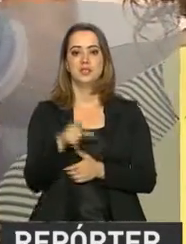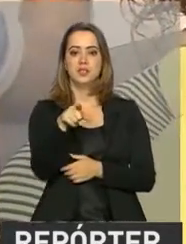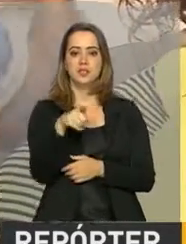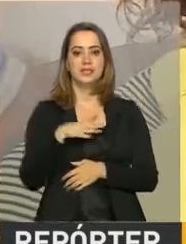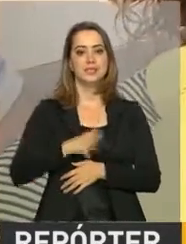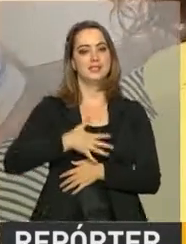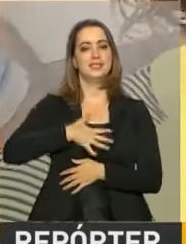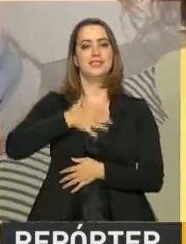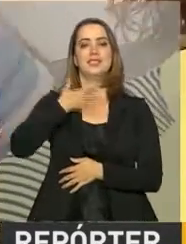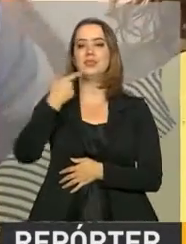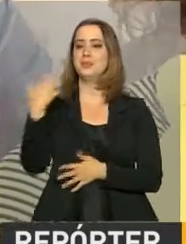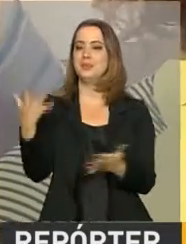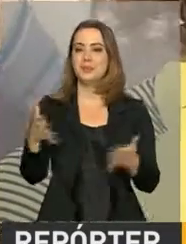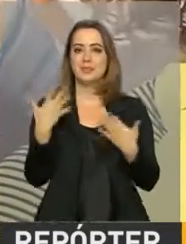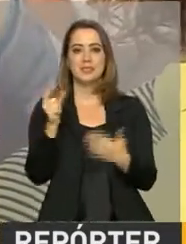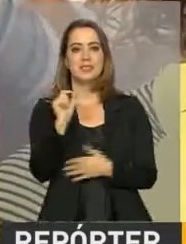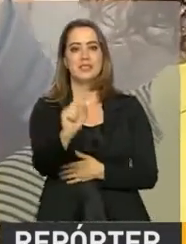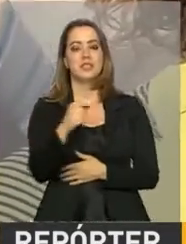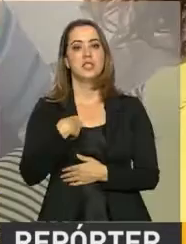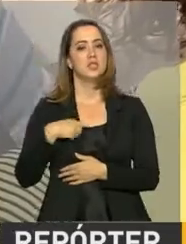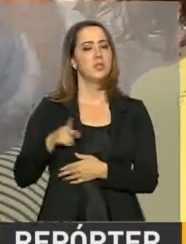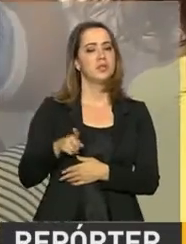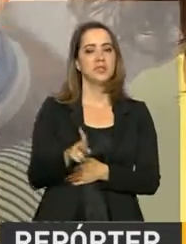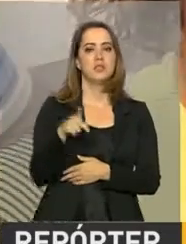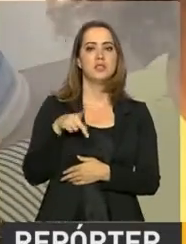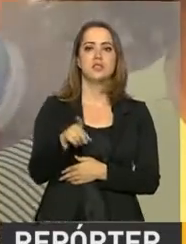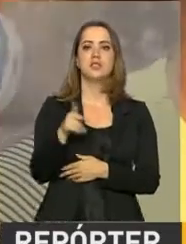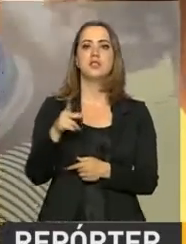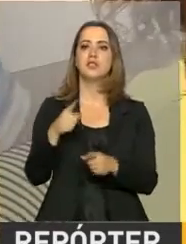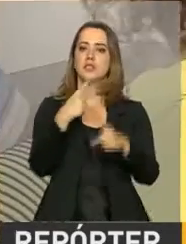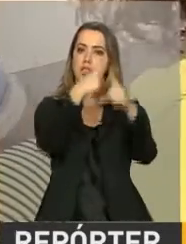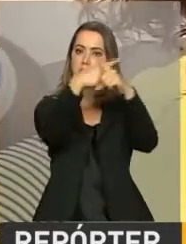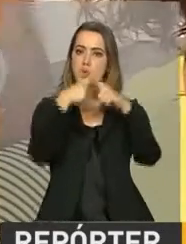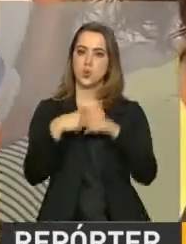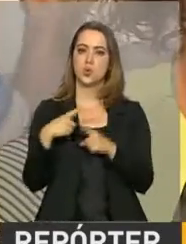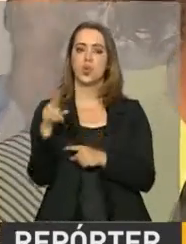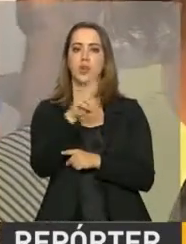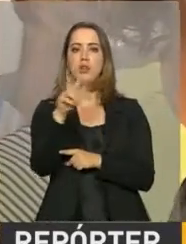né? Eu sempre joguei trunfo quando era pequena, adorava, brigava com meus